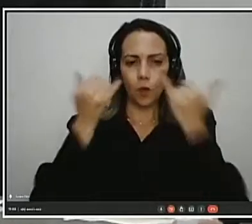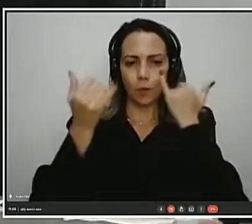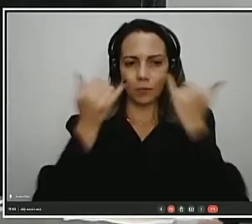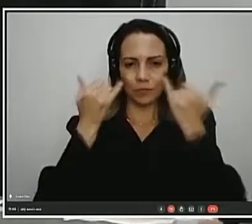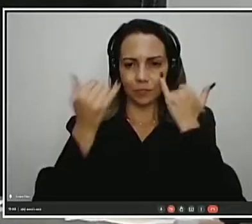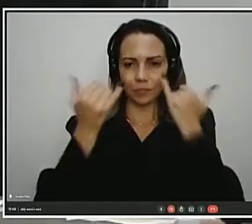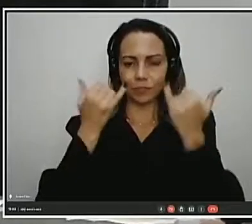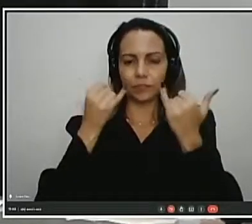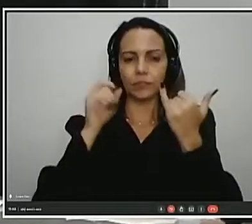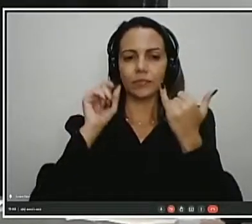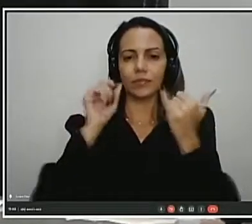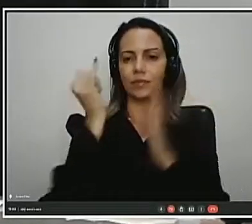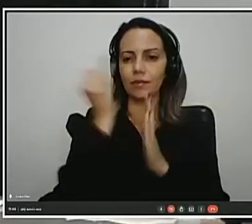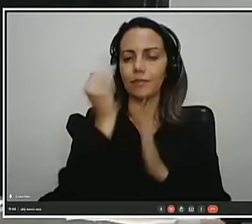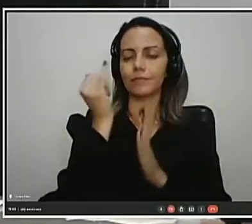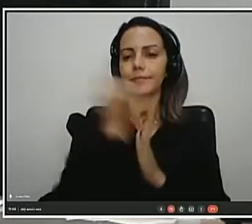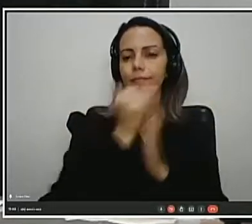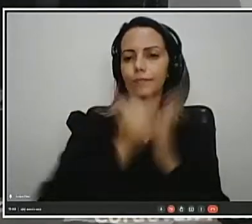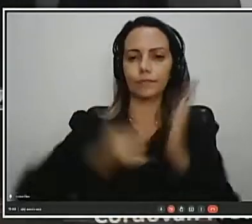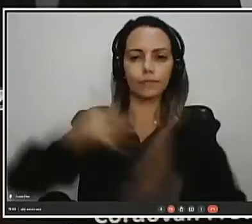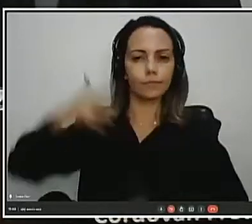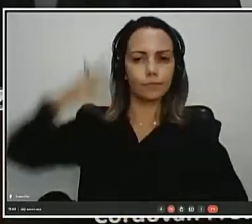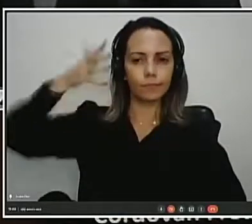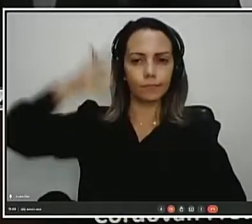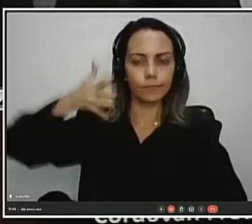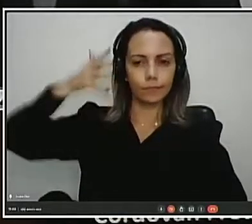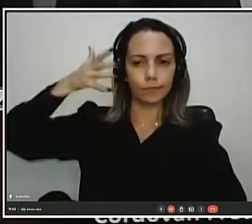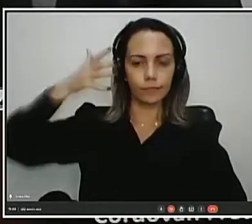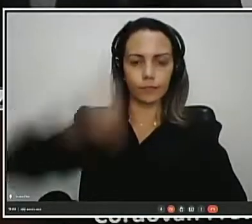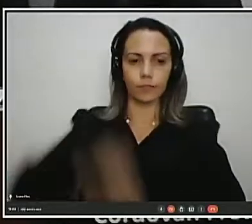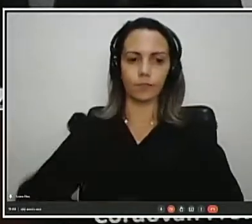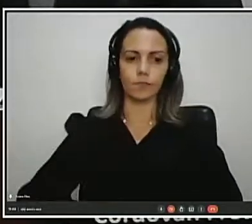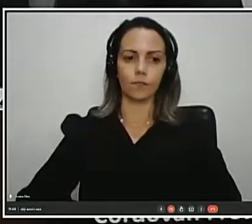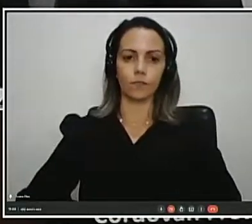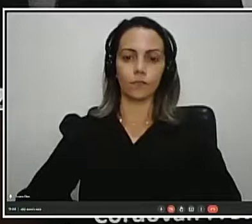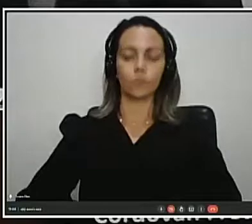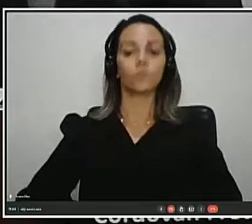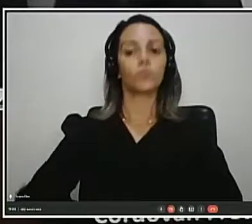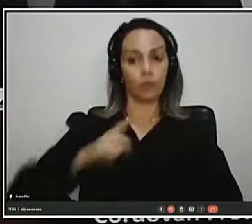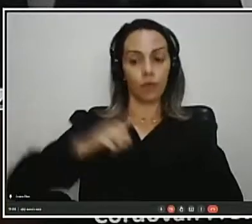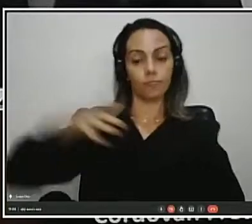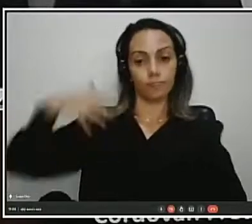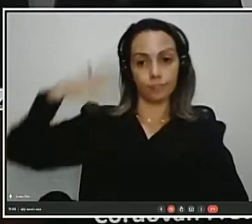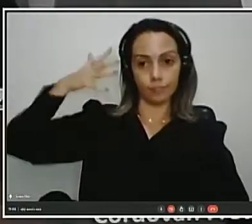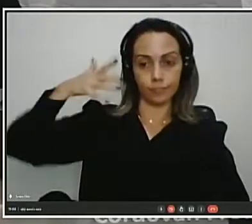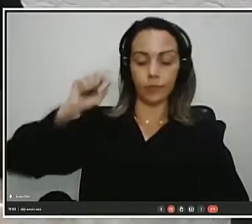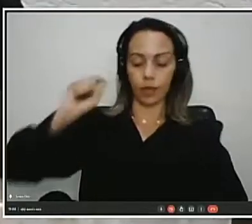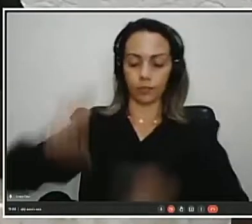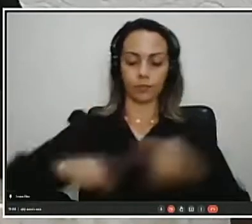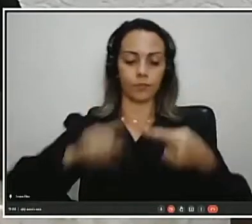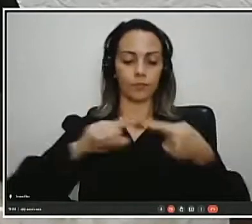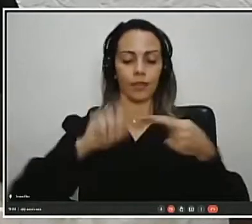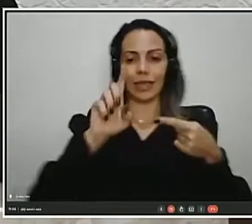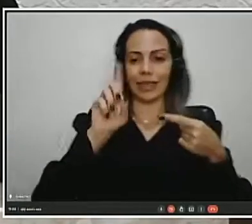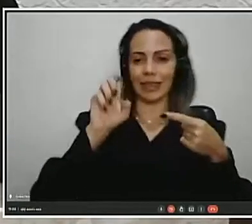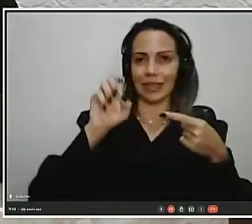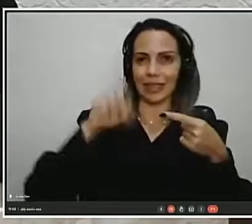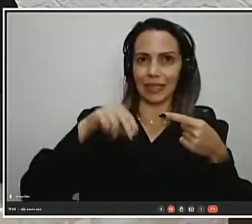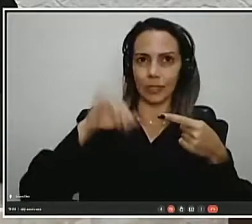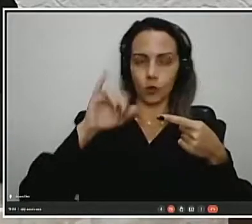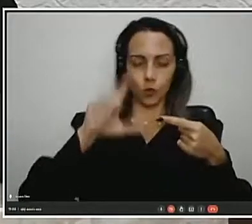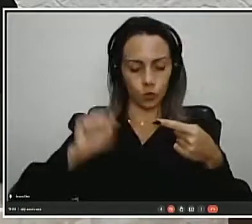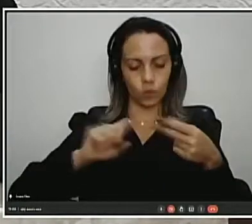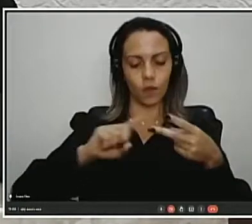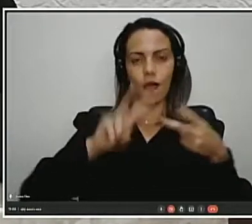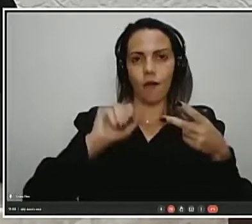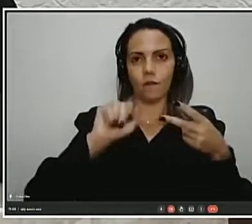inscrito para o uso da palavra no horário do expediente. Encontram-se inscritos os vereadores Edenilson de Godoy, Valdir Luiz Cortellini,